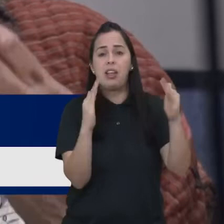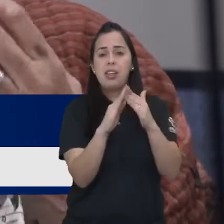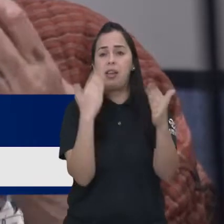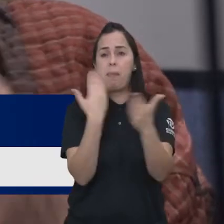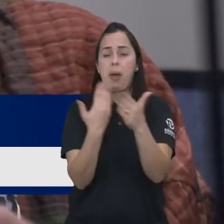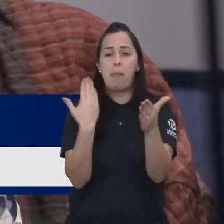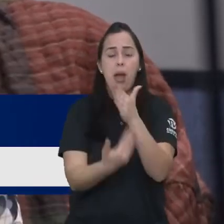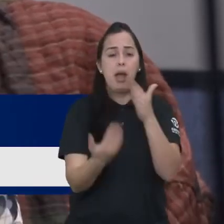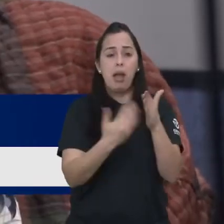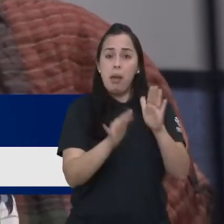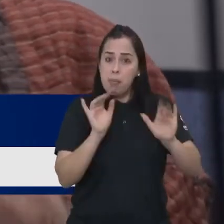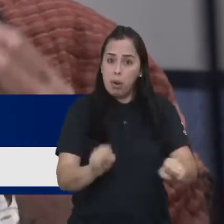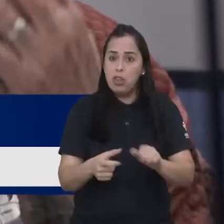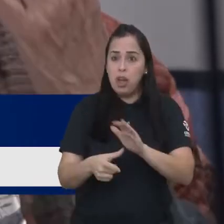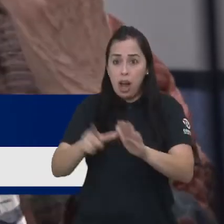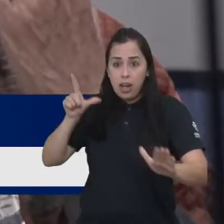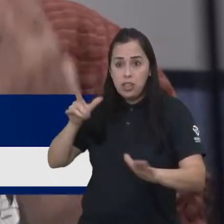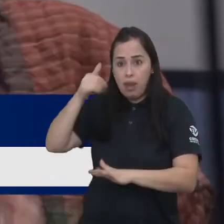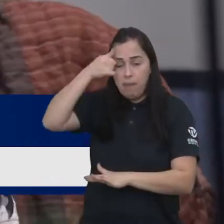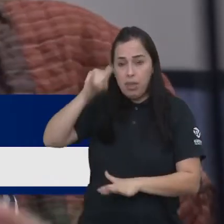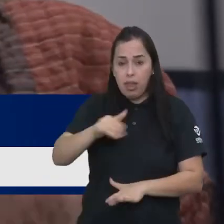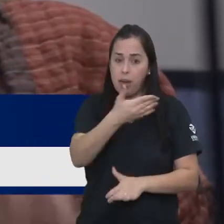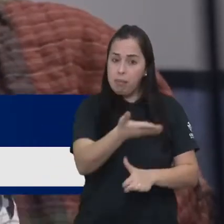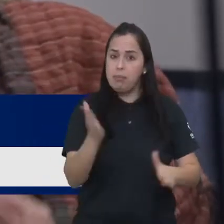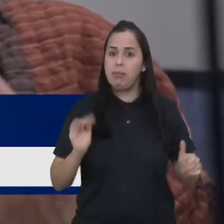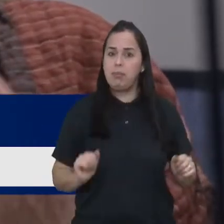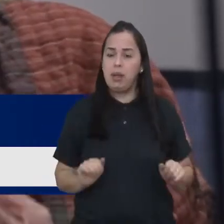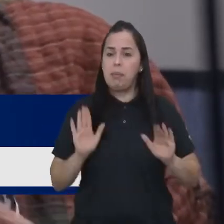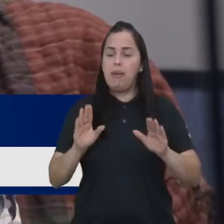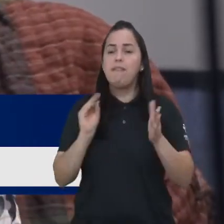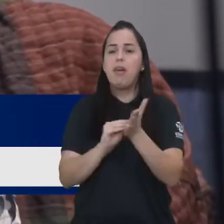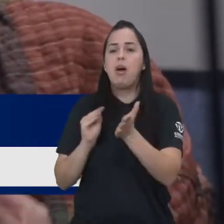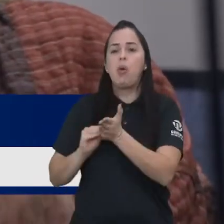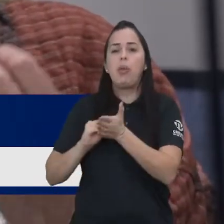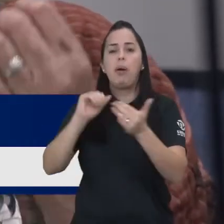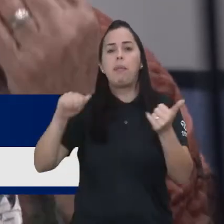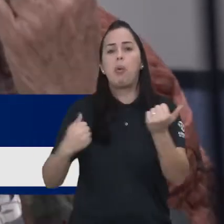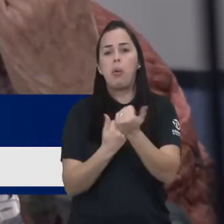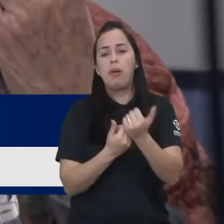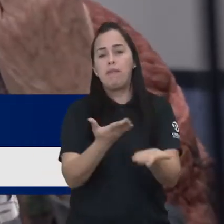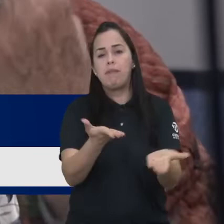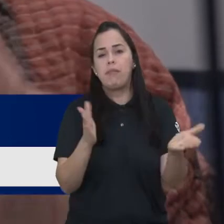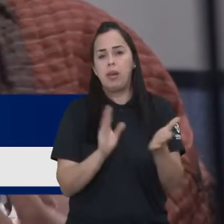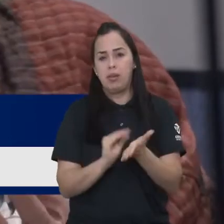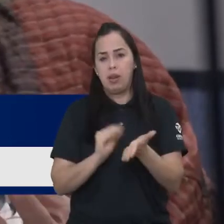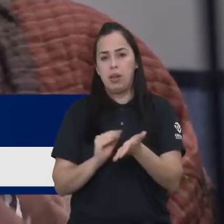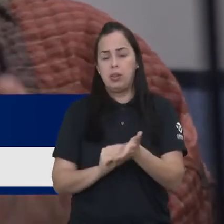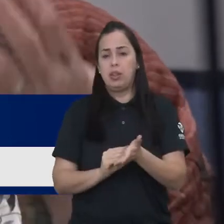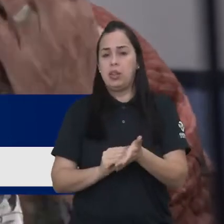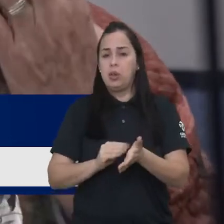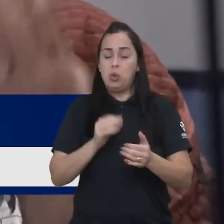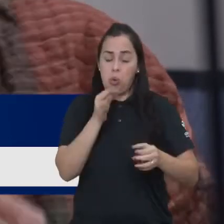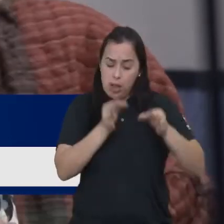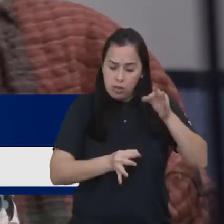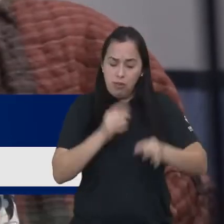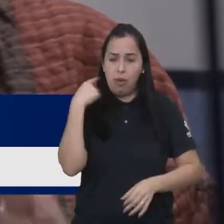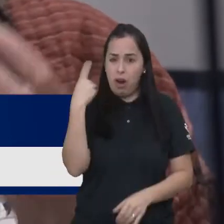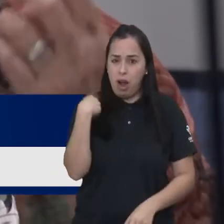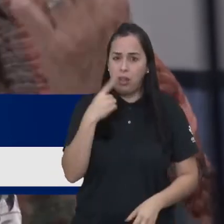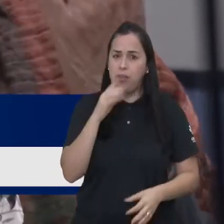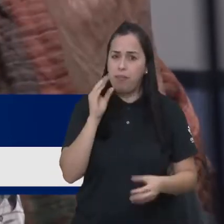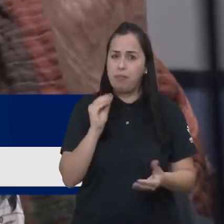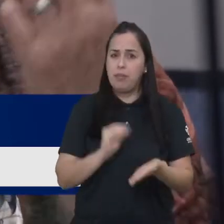que poderiam ser evitadas, mas está faltando assessoria para eles, judiciária mesmo, o